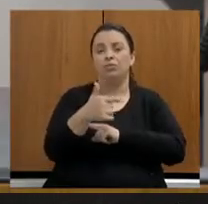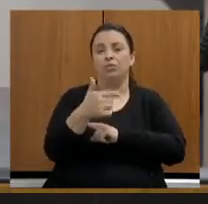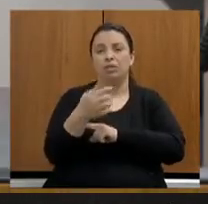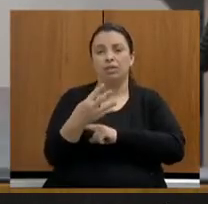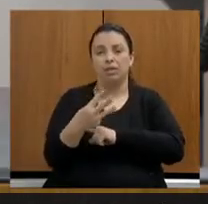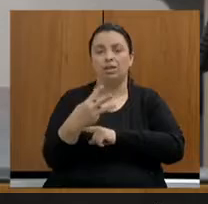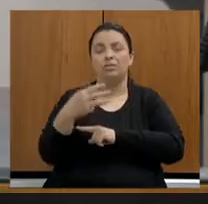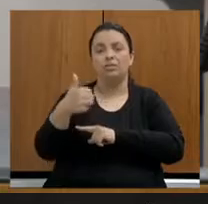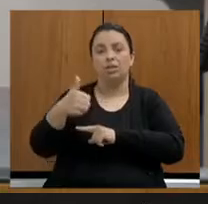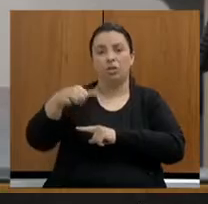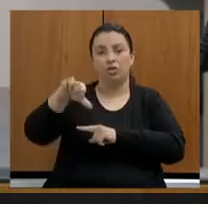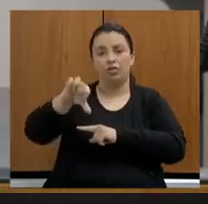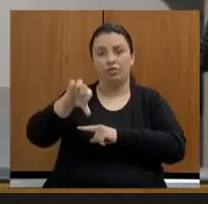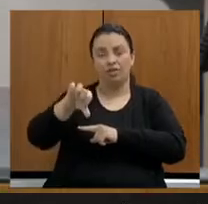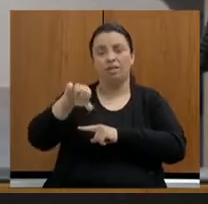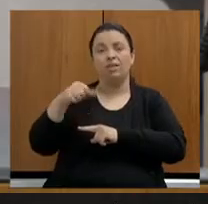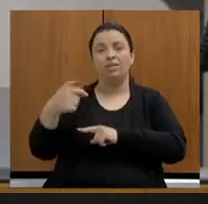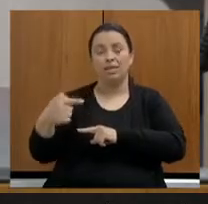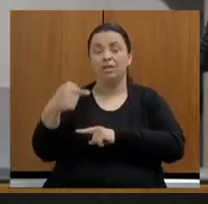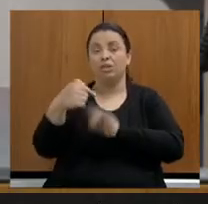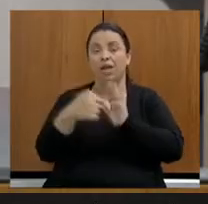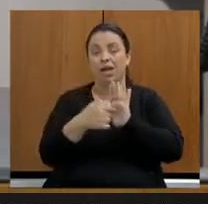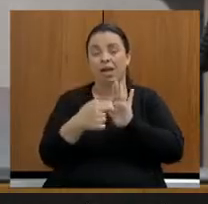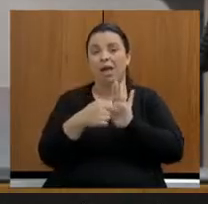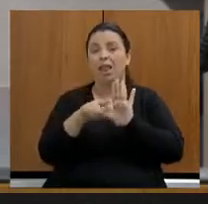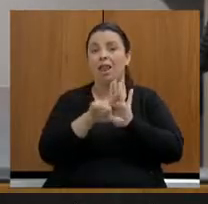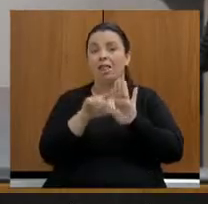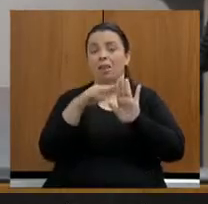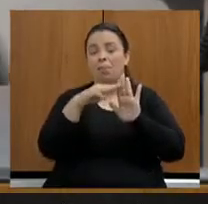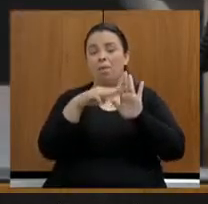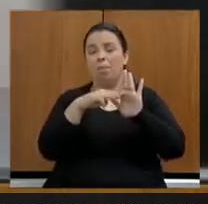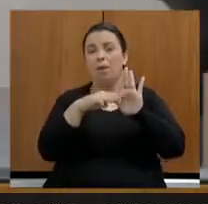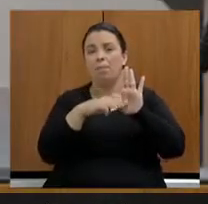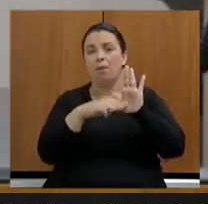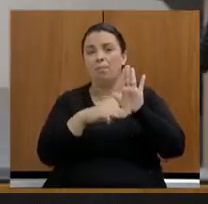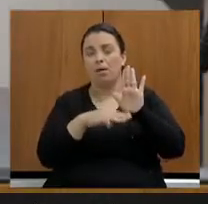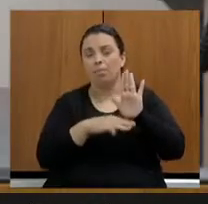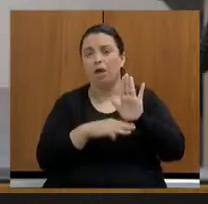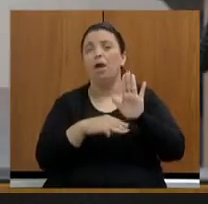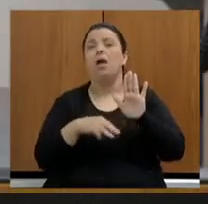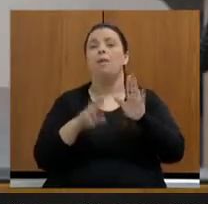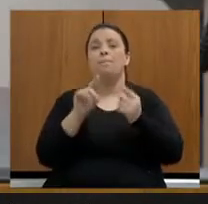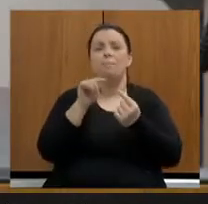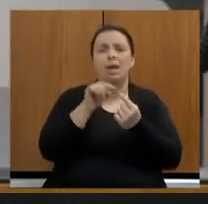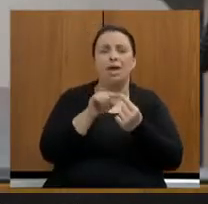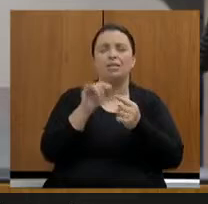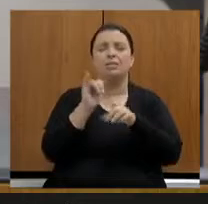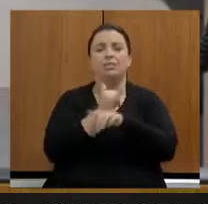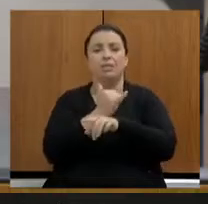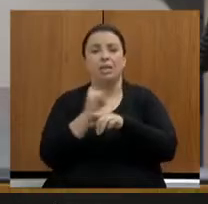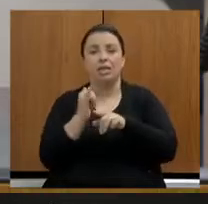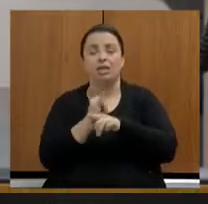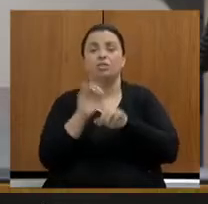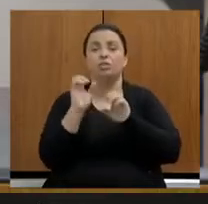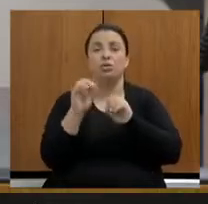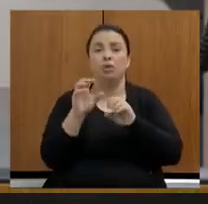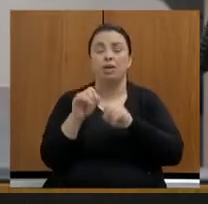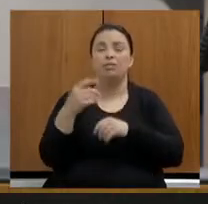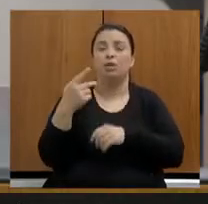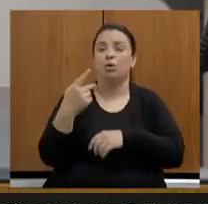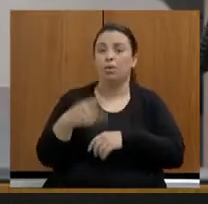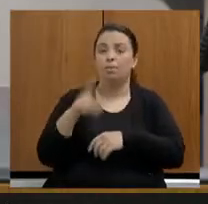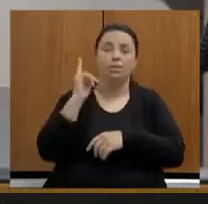eu falei então tem todas as diretrizes metas e estratégias para a educação em Minas Gerais questões